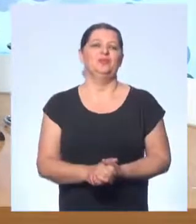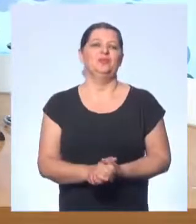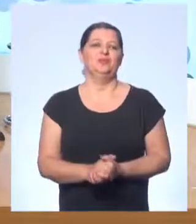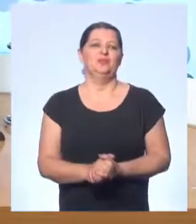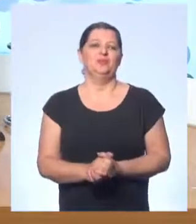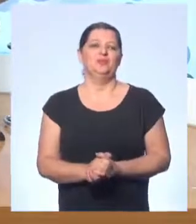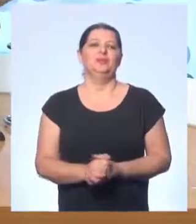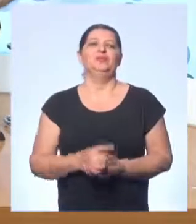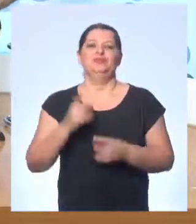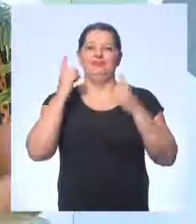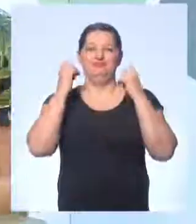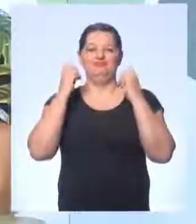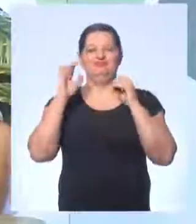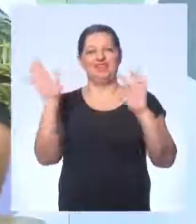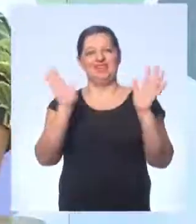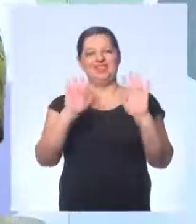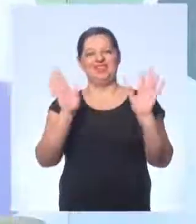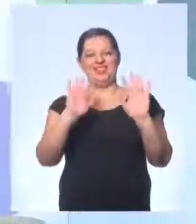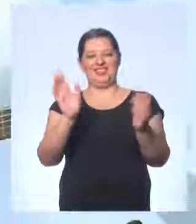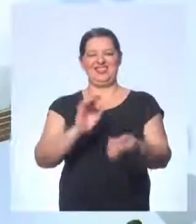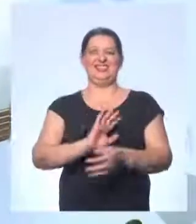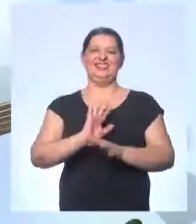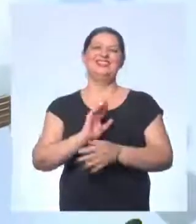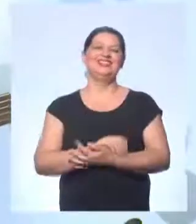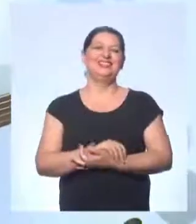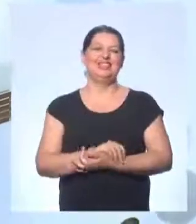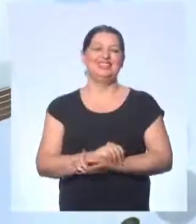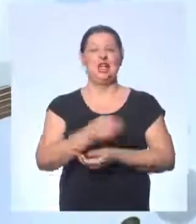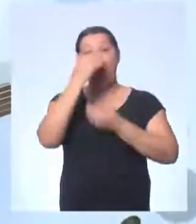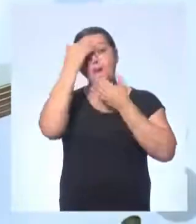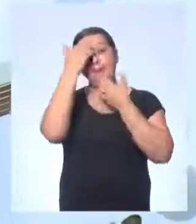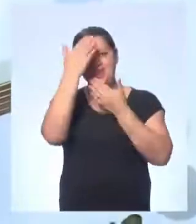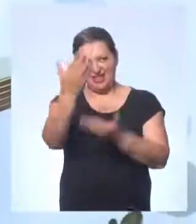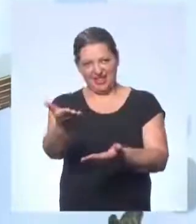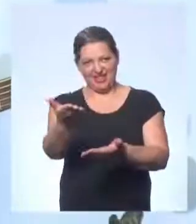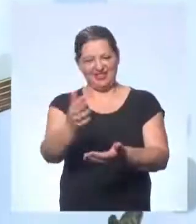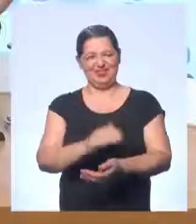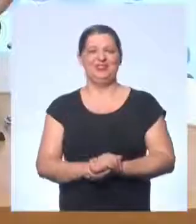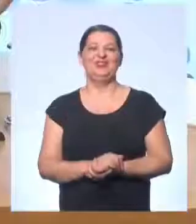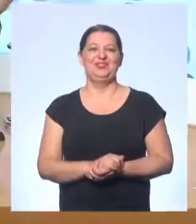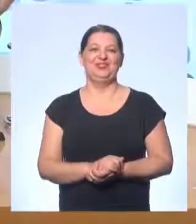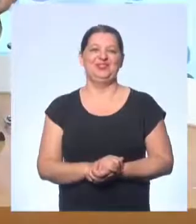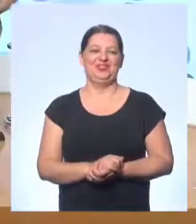Acrescentar ruído. Valeu, gente. Até mais. Muito obrigado!